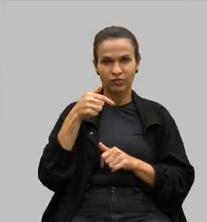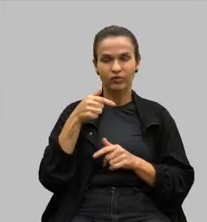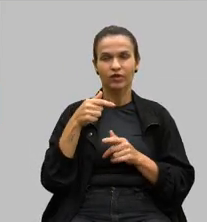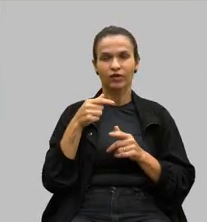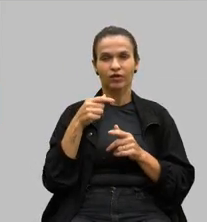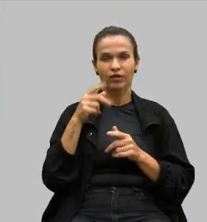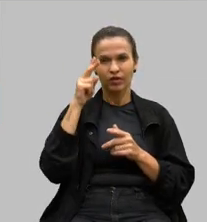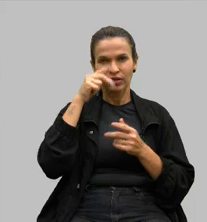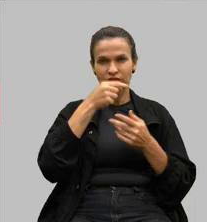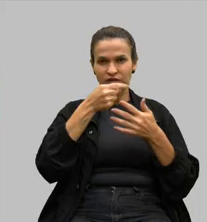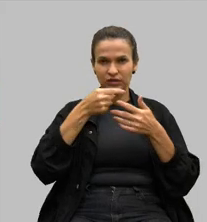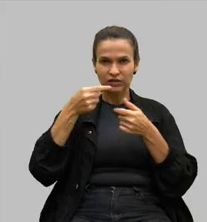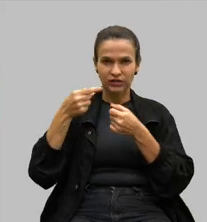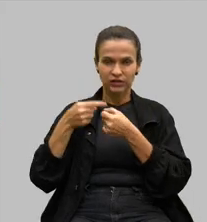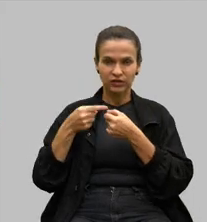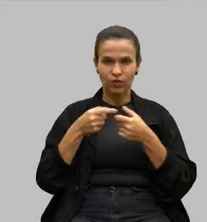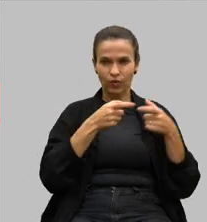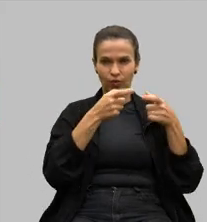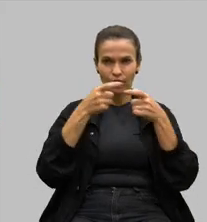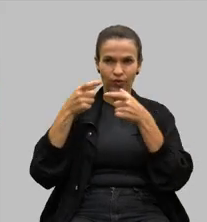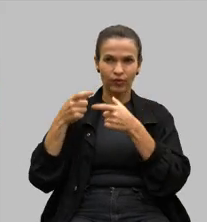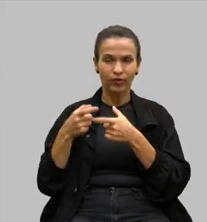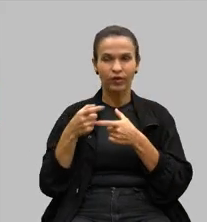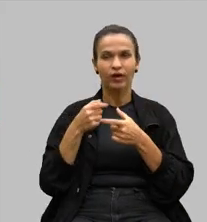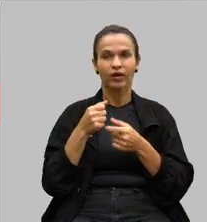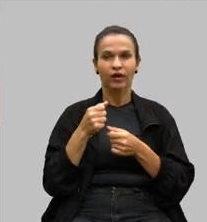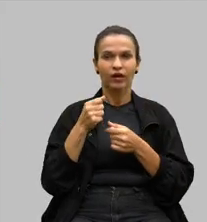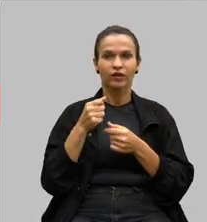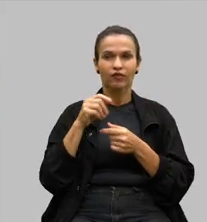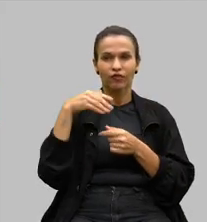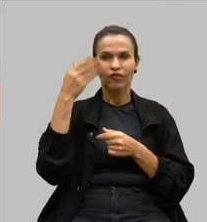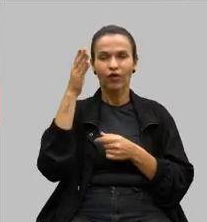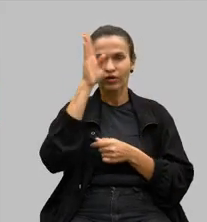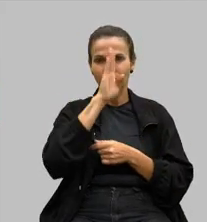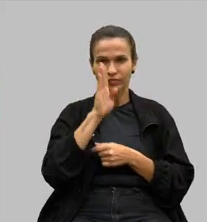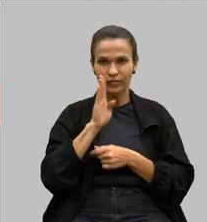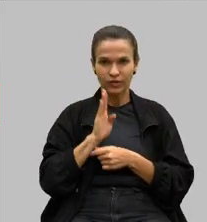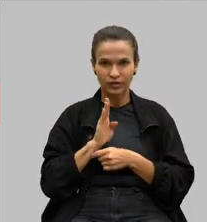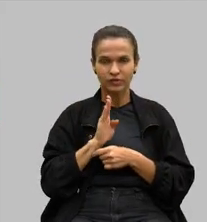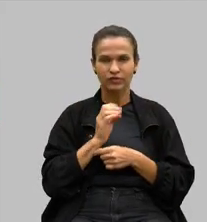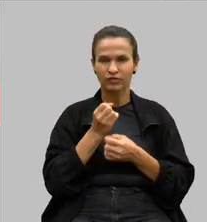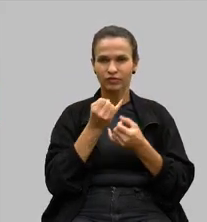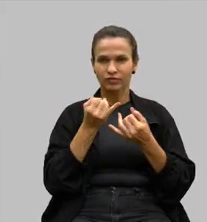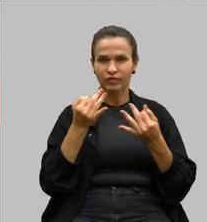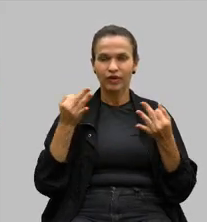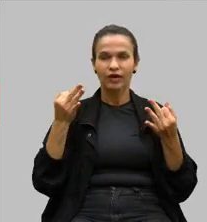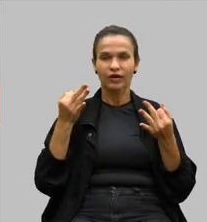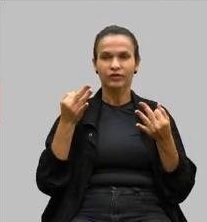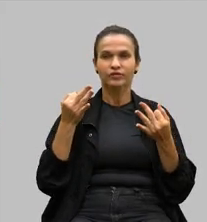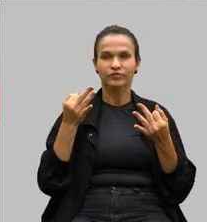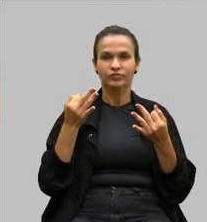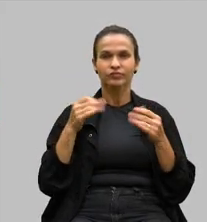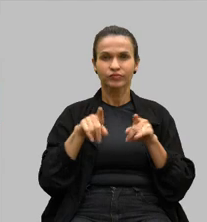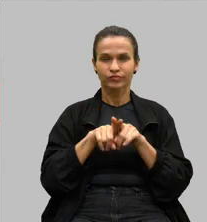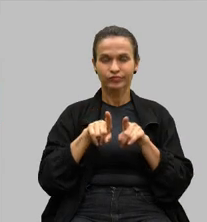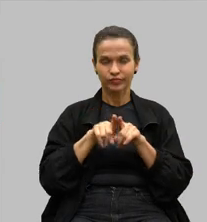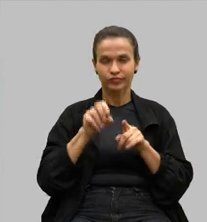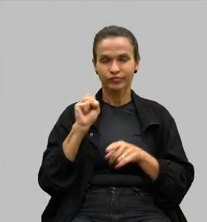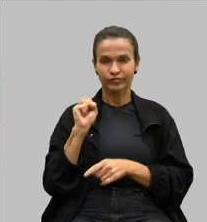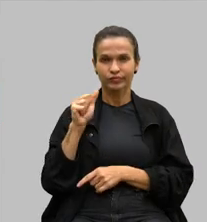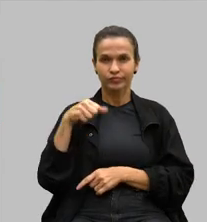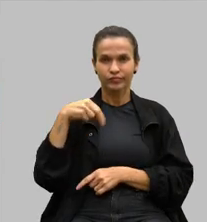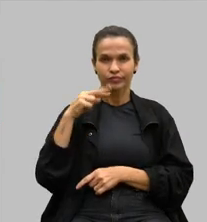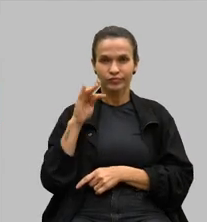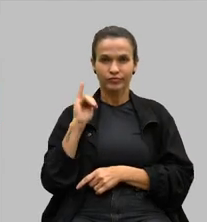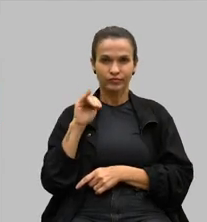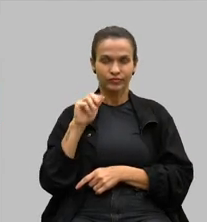foi Fort lauderdale Orlando caçau Buenos Aires Santiago eh e Santiago Santiago foi